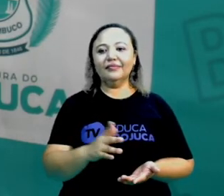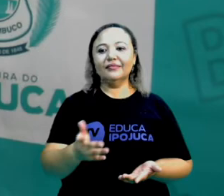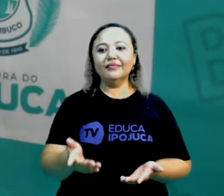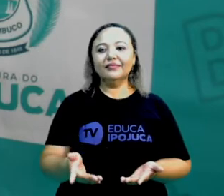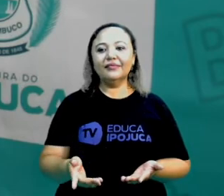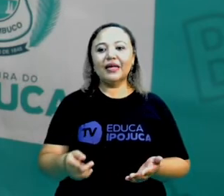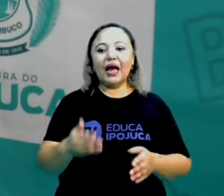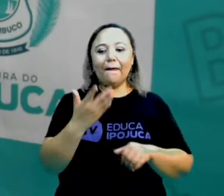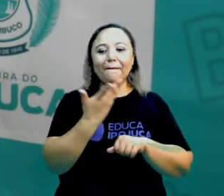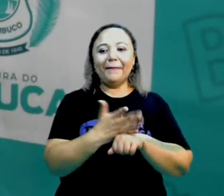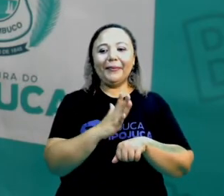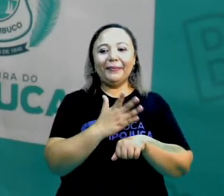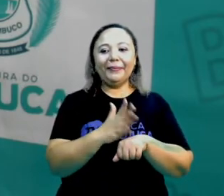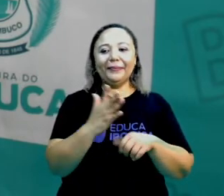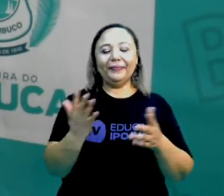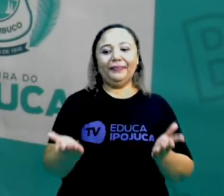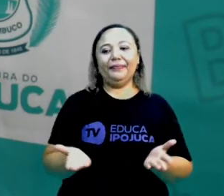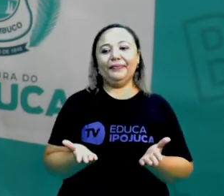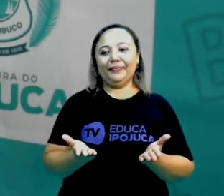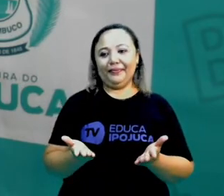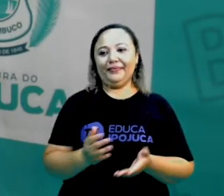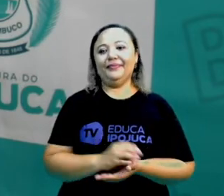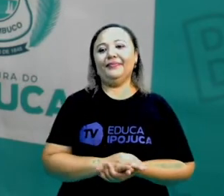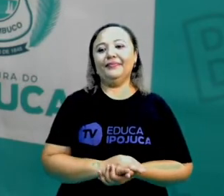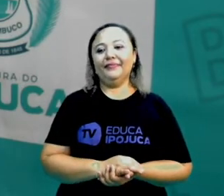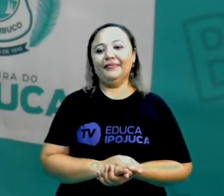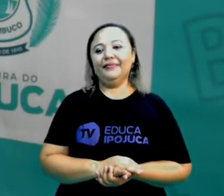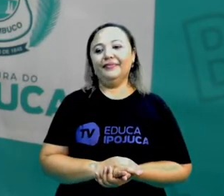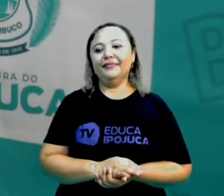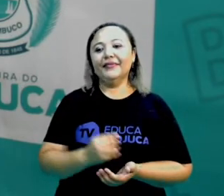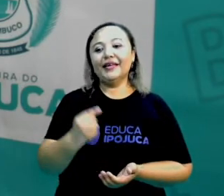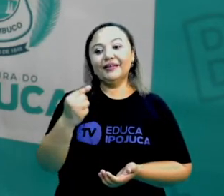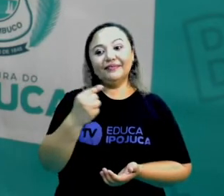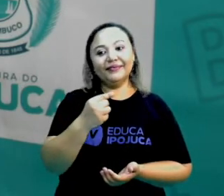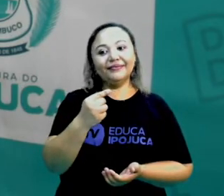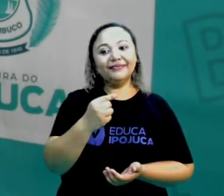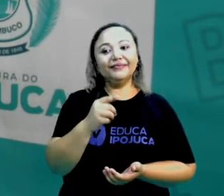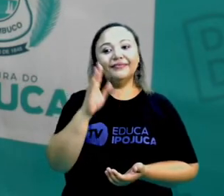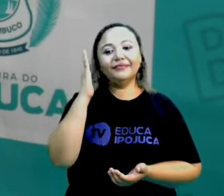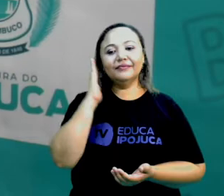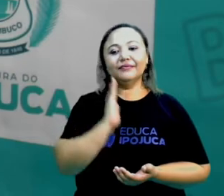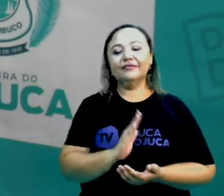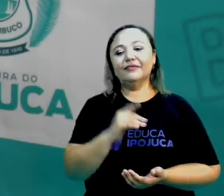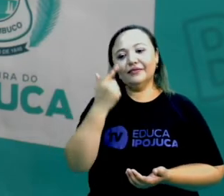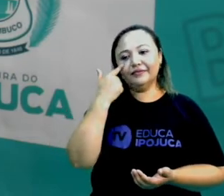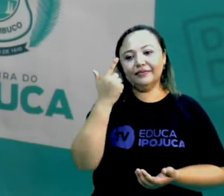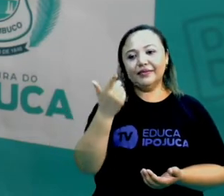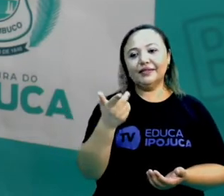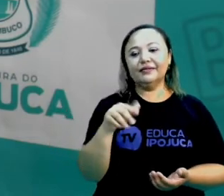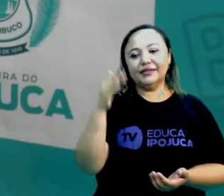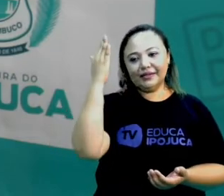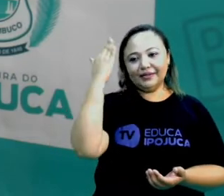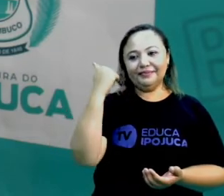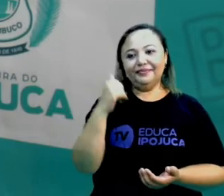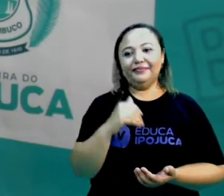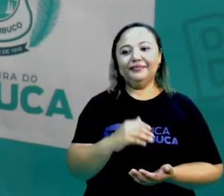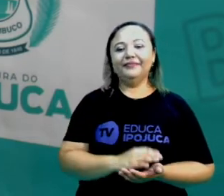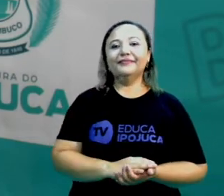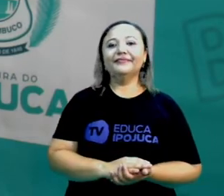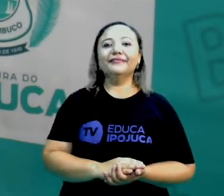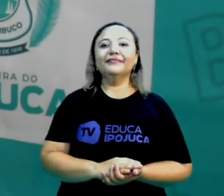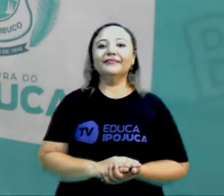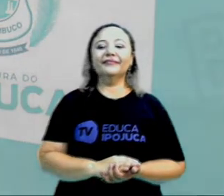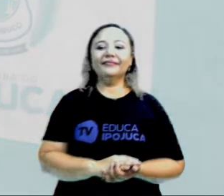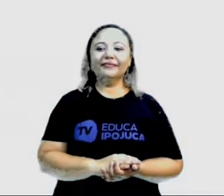Vamos praticar algumas subtrações agora. E eu quero ver se vocês estão craque na subtração,